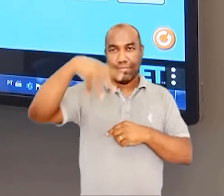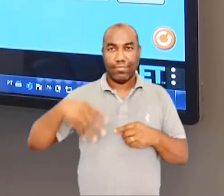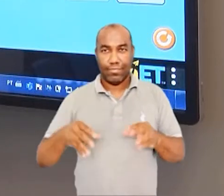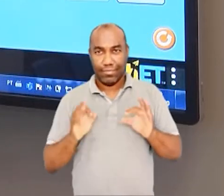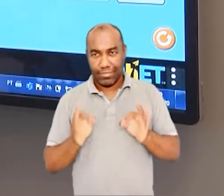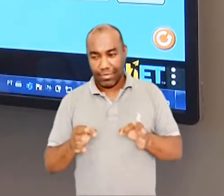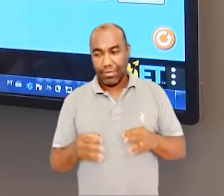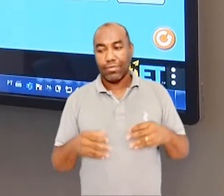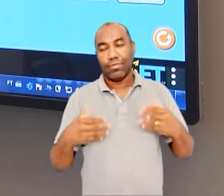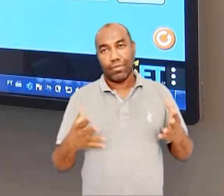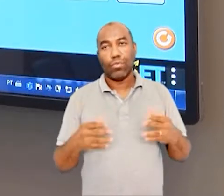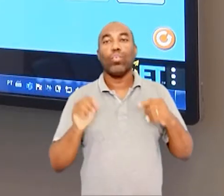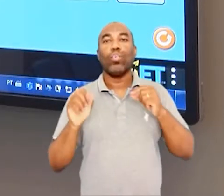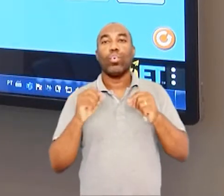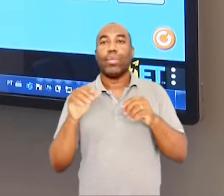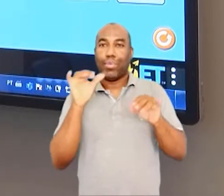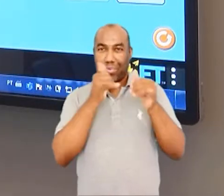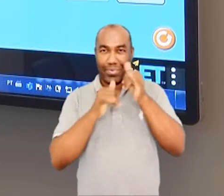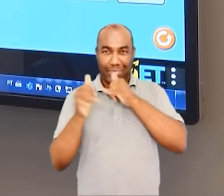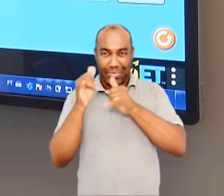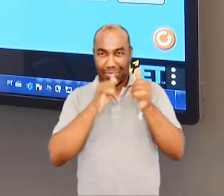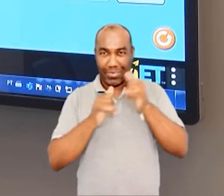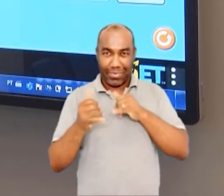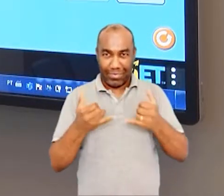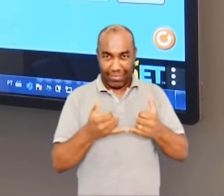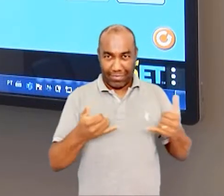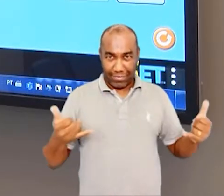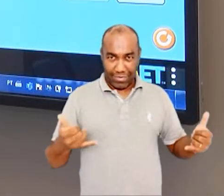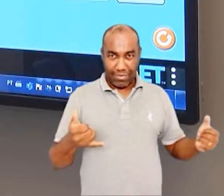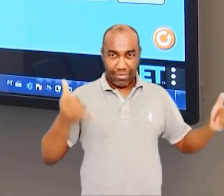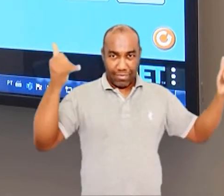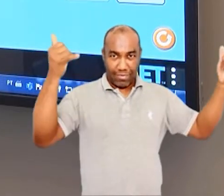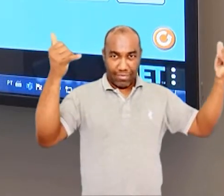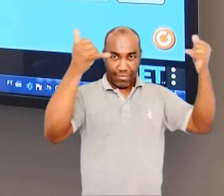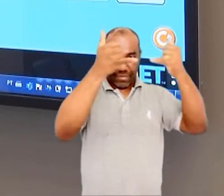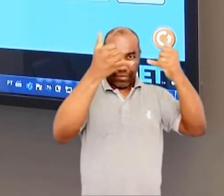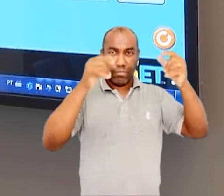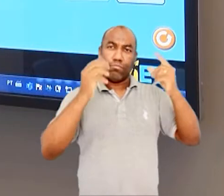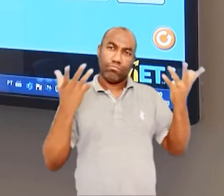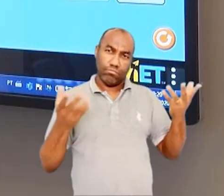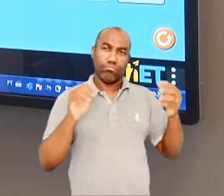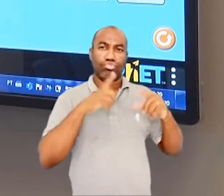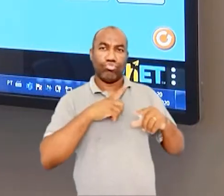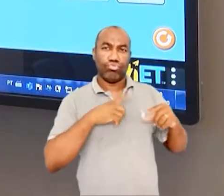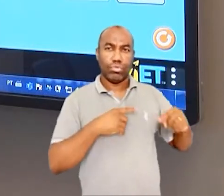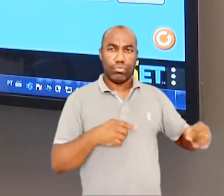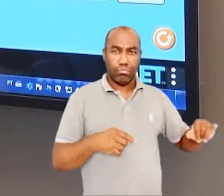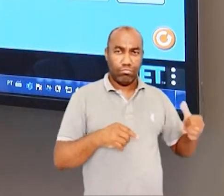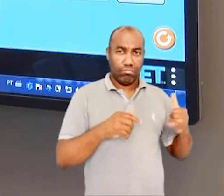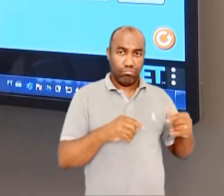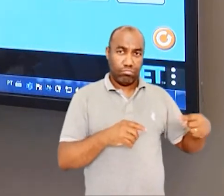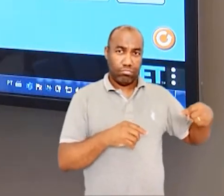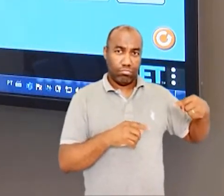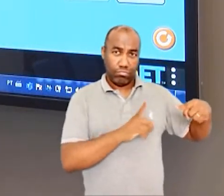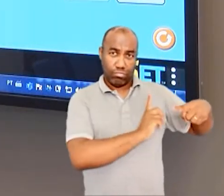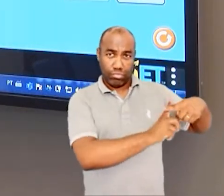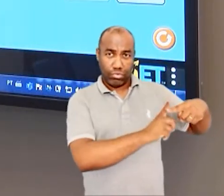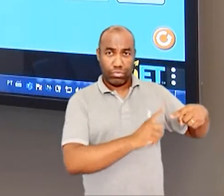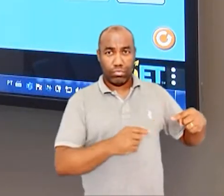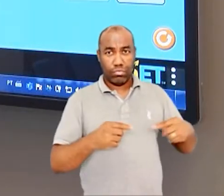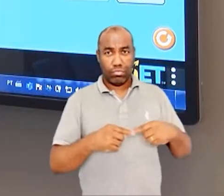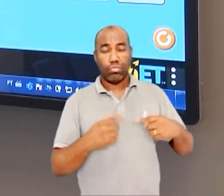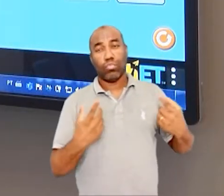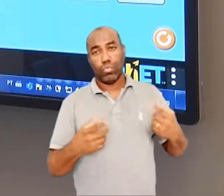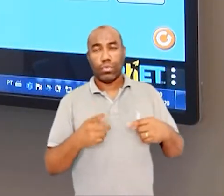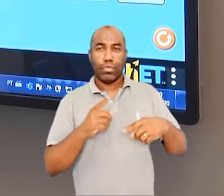elétrica convencional, a intensidade vai do negativo para o positivo. Na intensidade de corrente elétrica